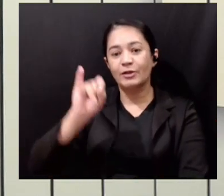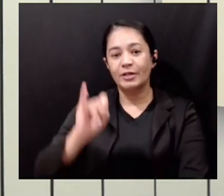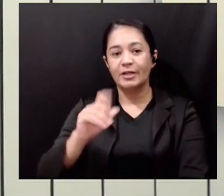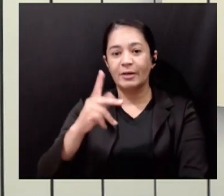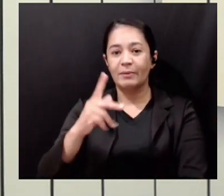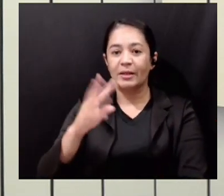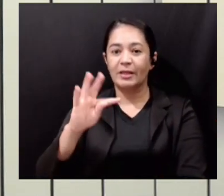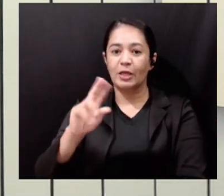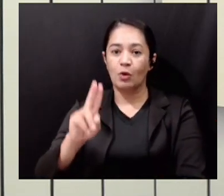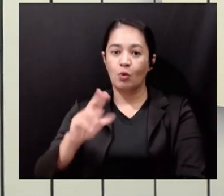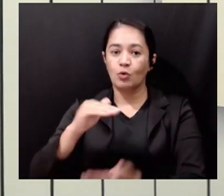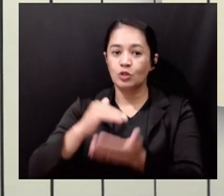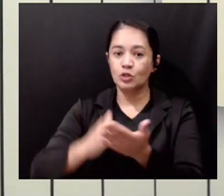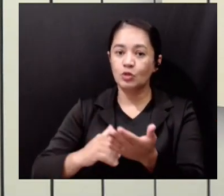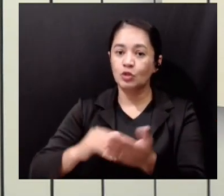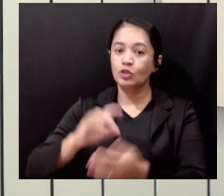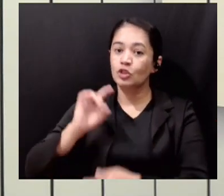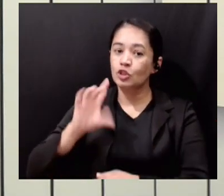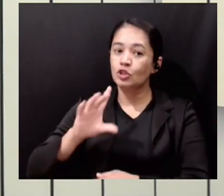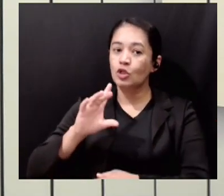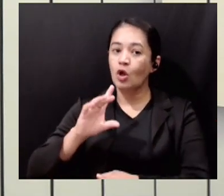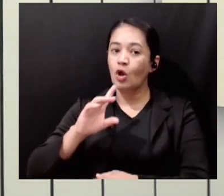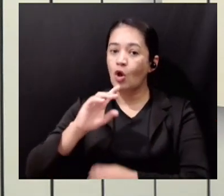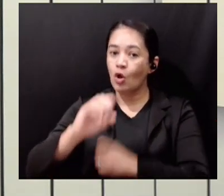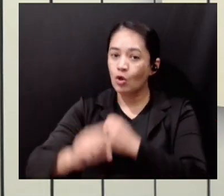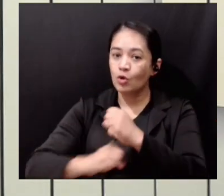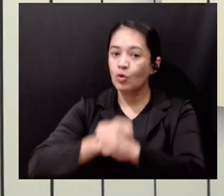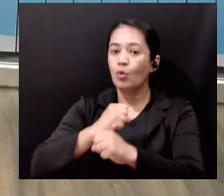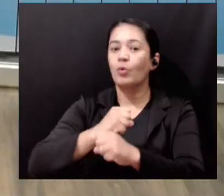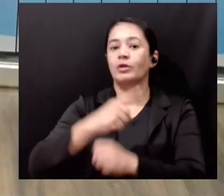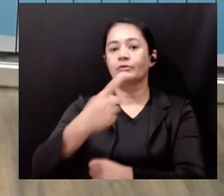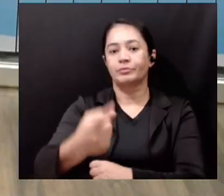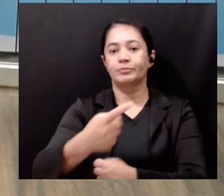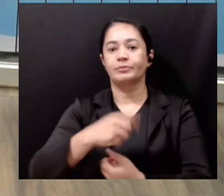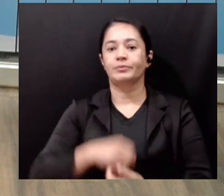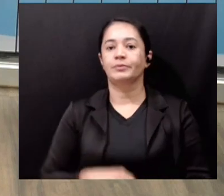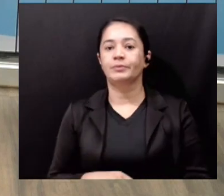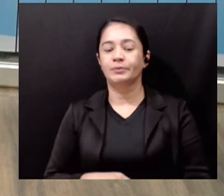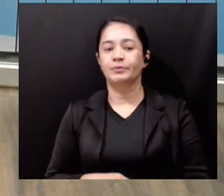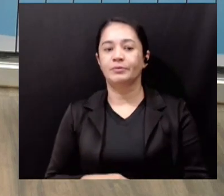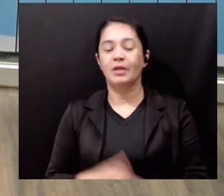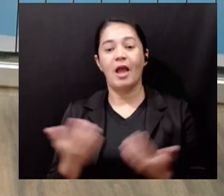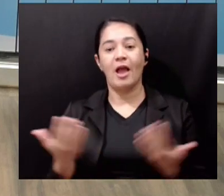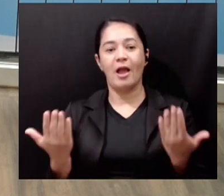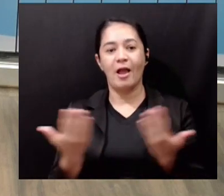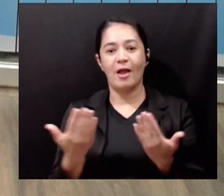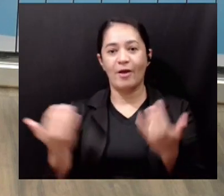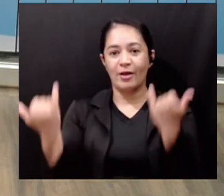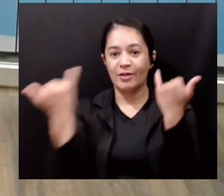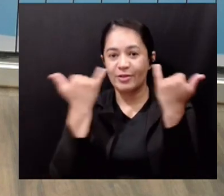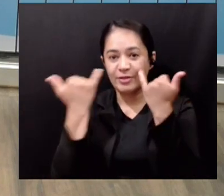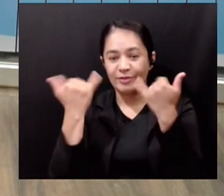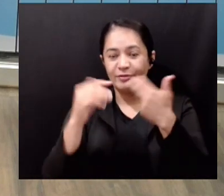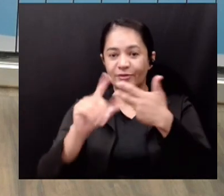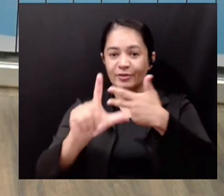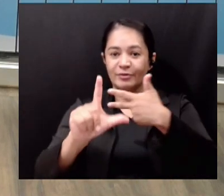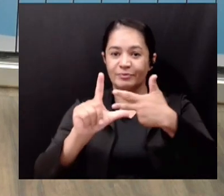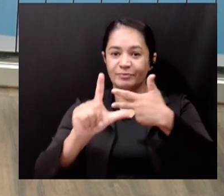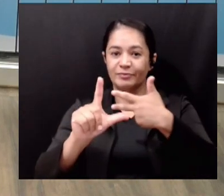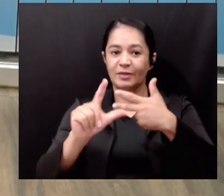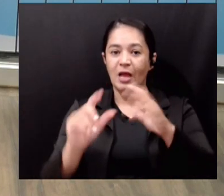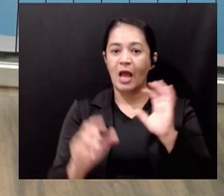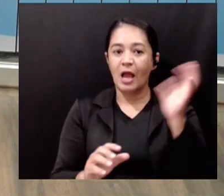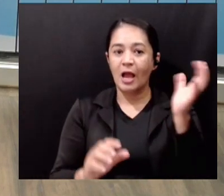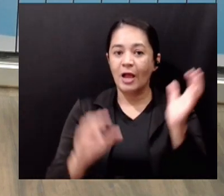valer para o imposto do ano que vem. Vamos agora às notícias do Legislativo que acontece aqui na